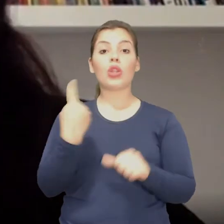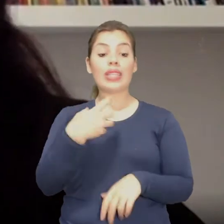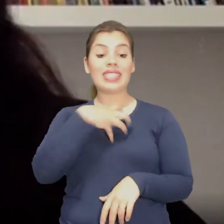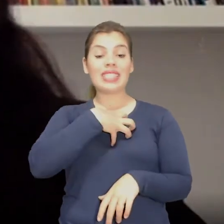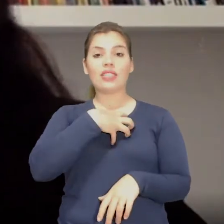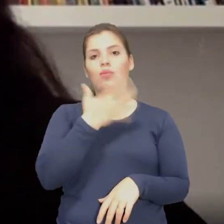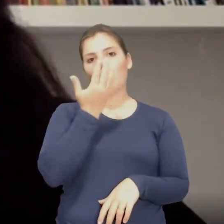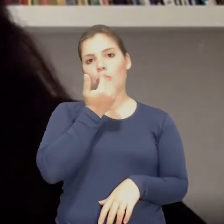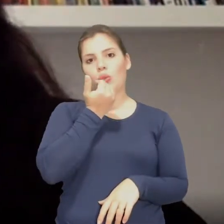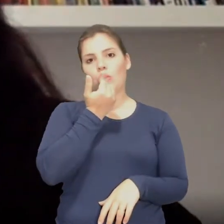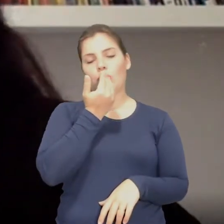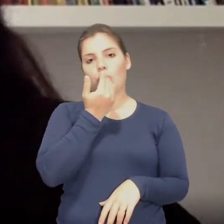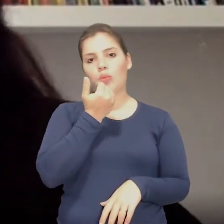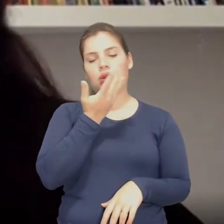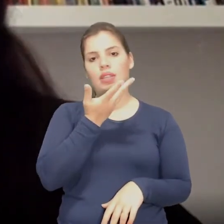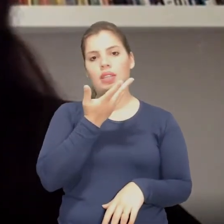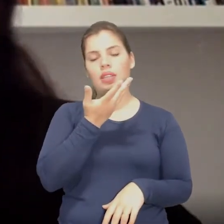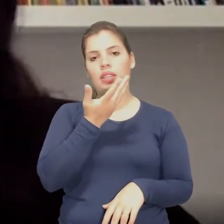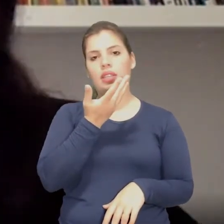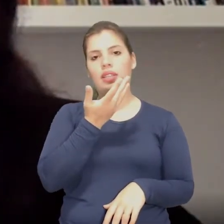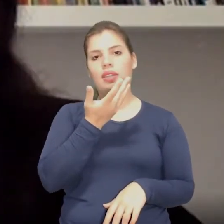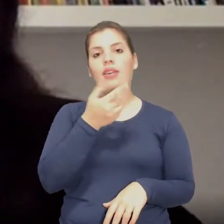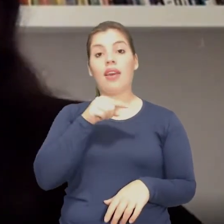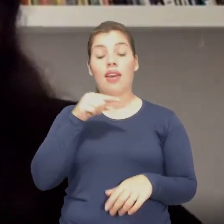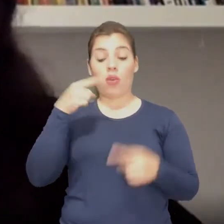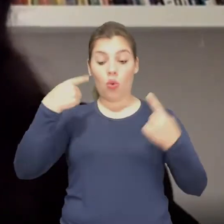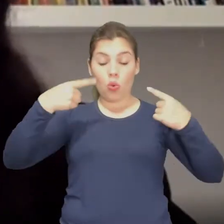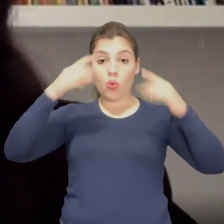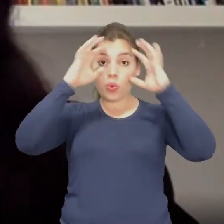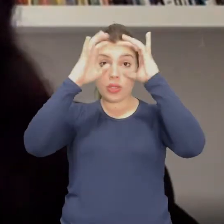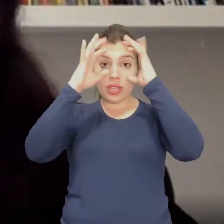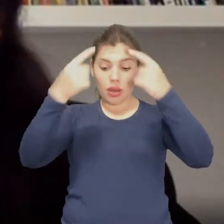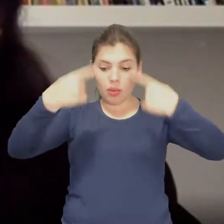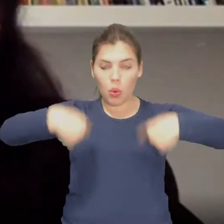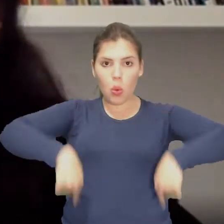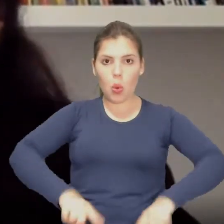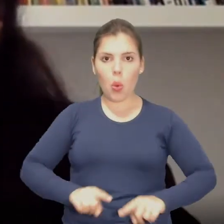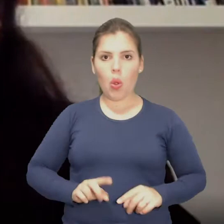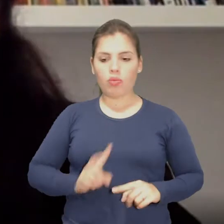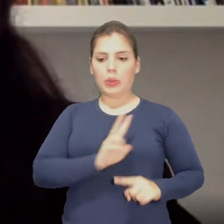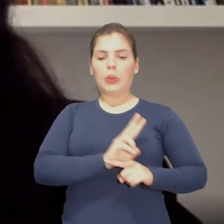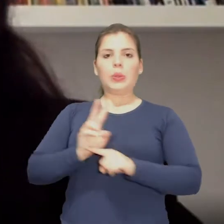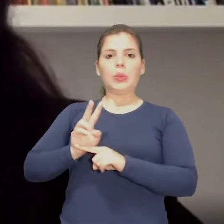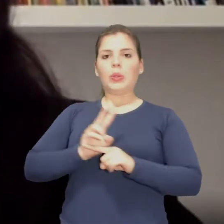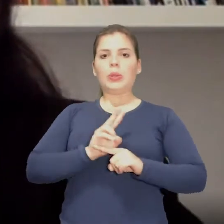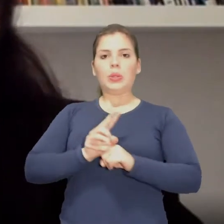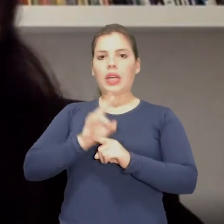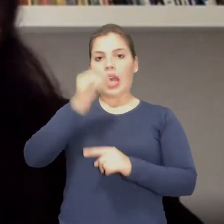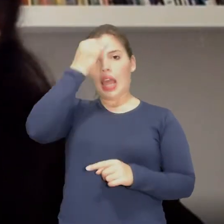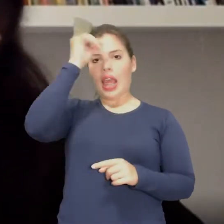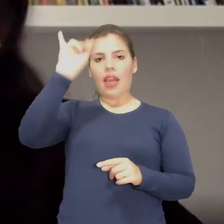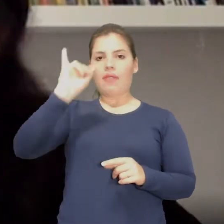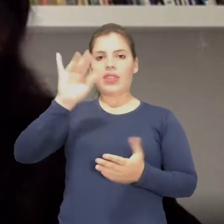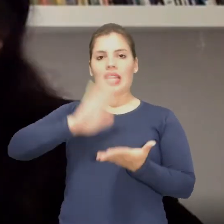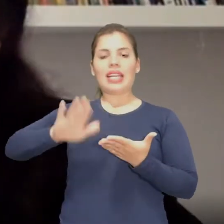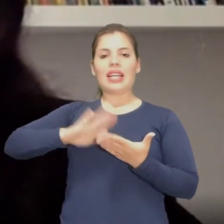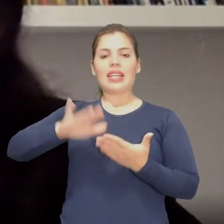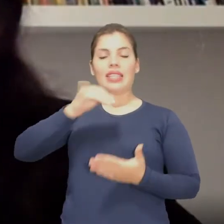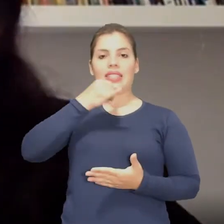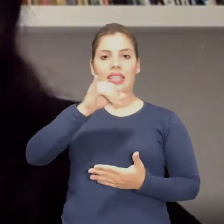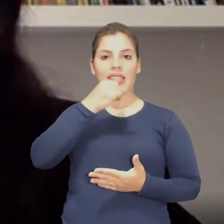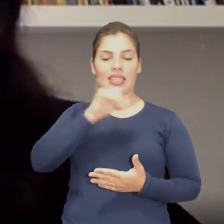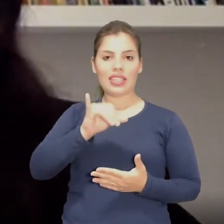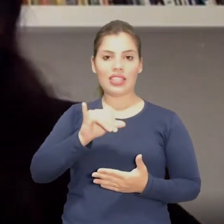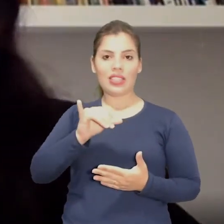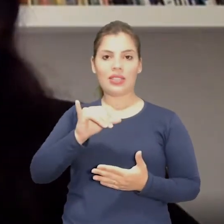nossa relação com os alimentos é fazendo com que a gente poupe energia. De que forma, assim? Geralmente, o metabolismo de uma